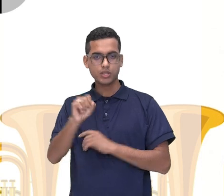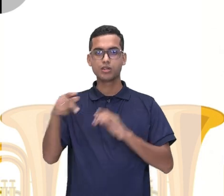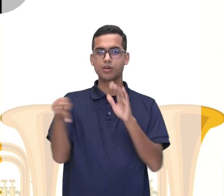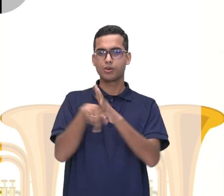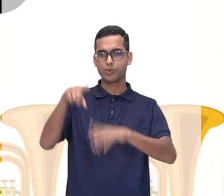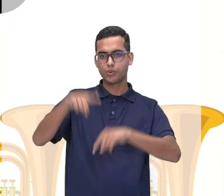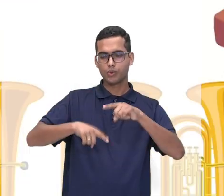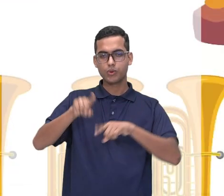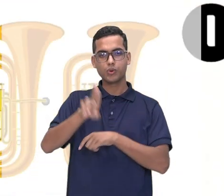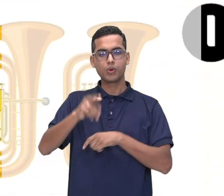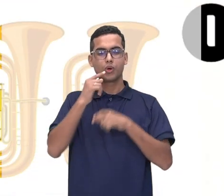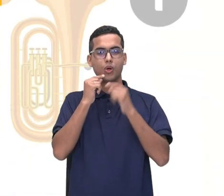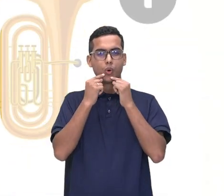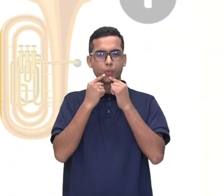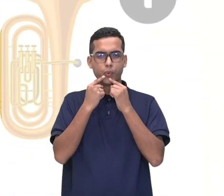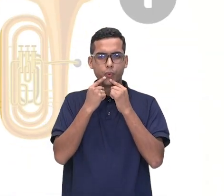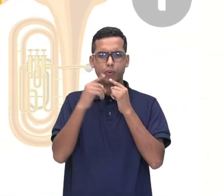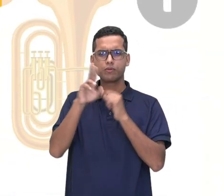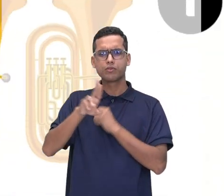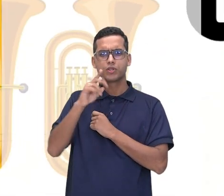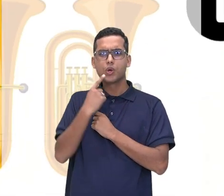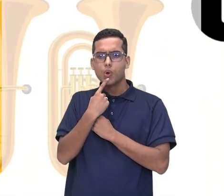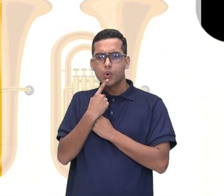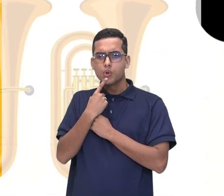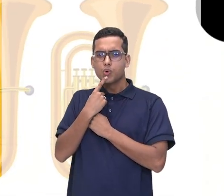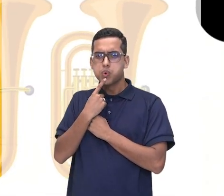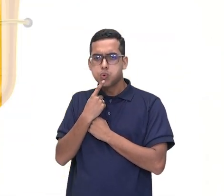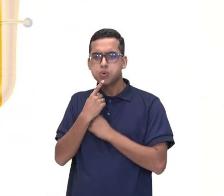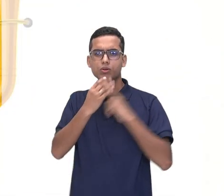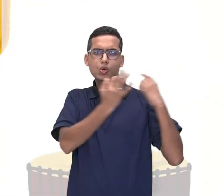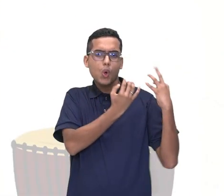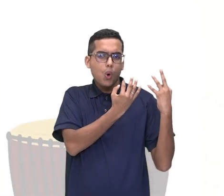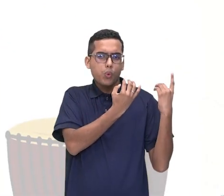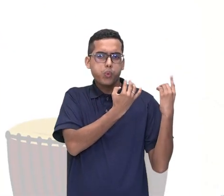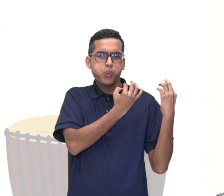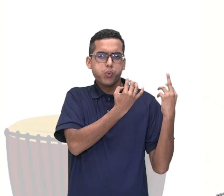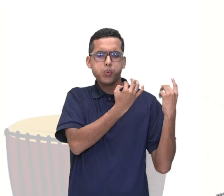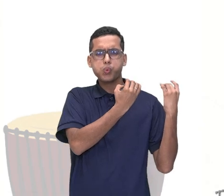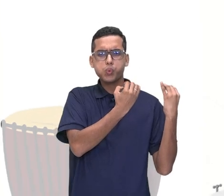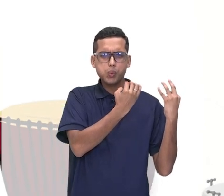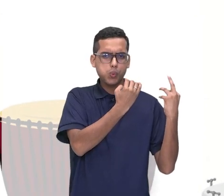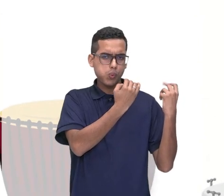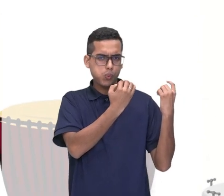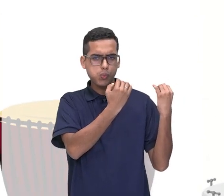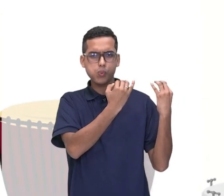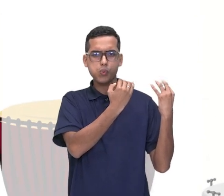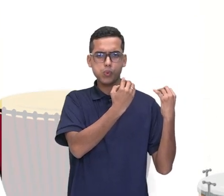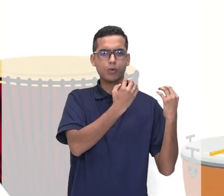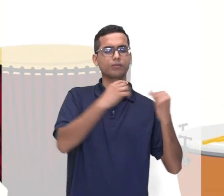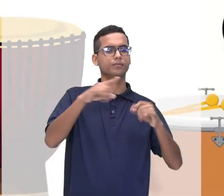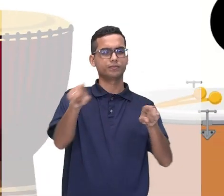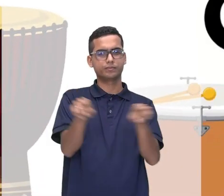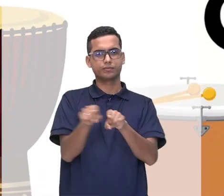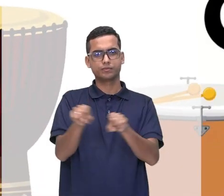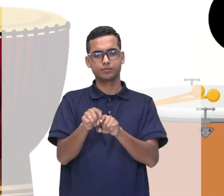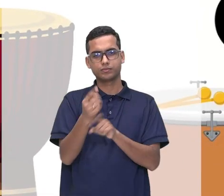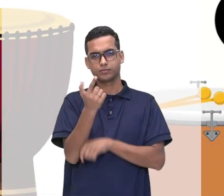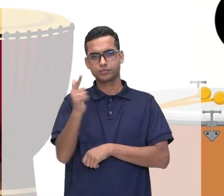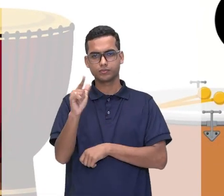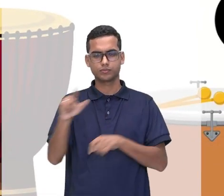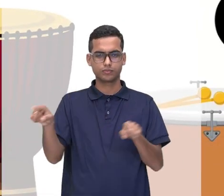de sopro, certo? Aqui também nós temos conjuntos de instrumentos de sopro, e aqui nós